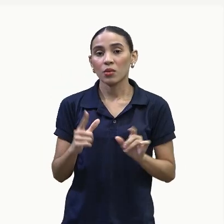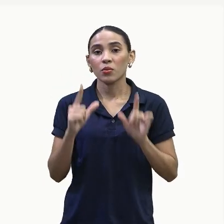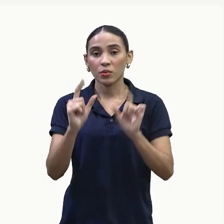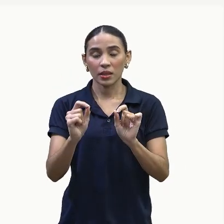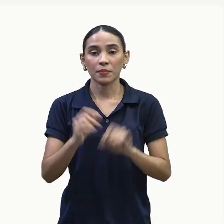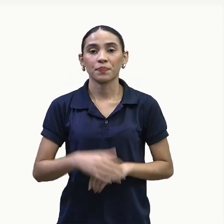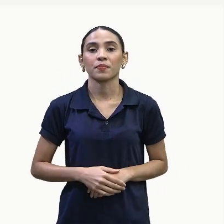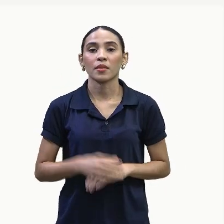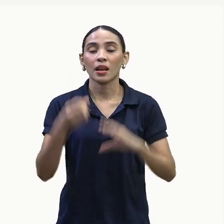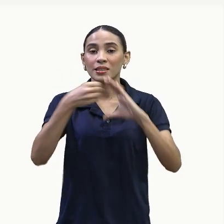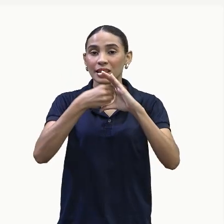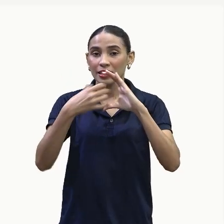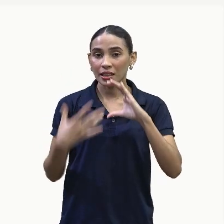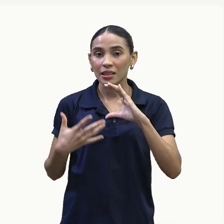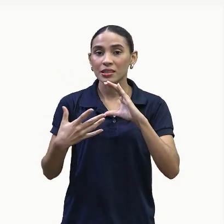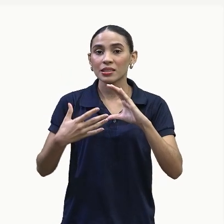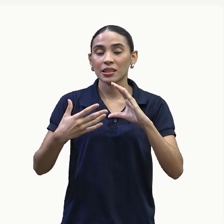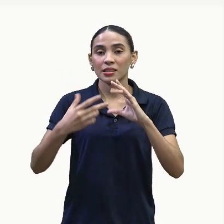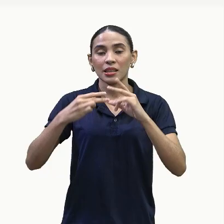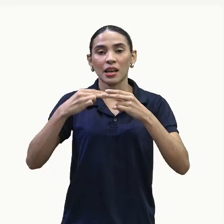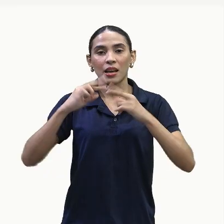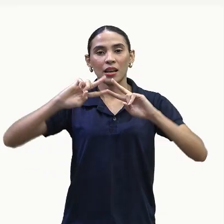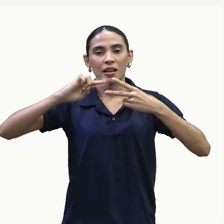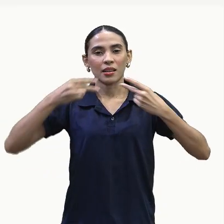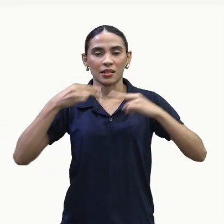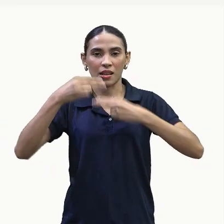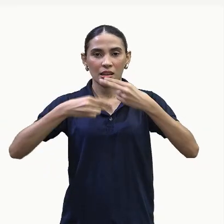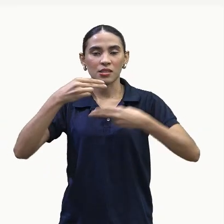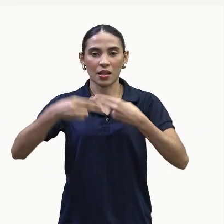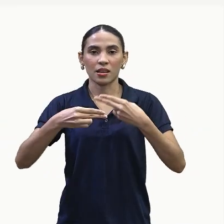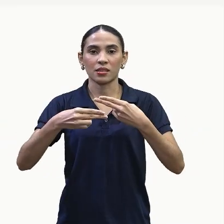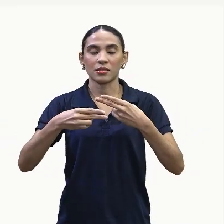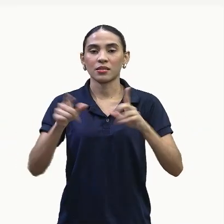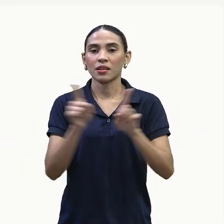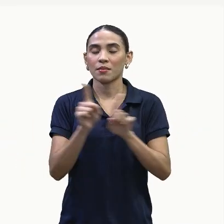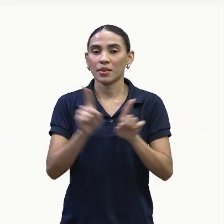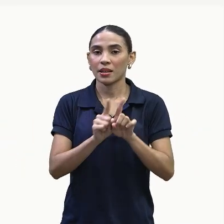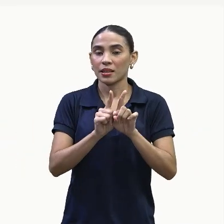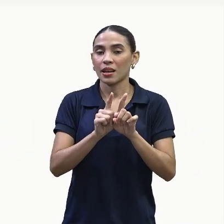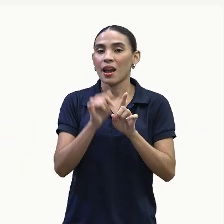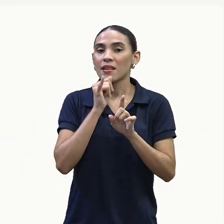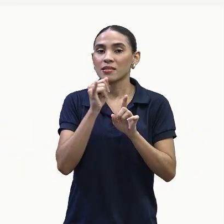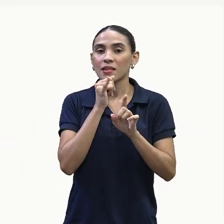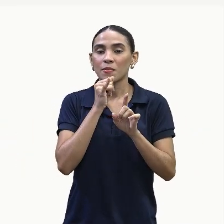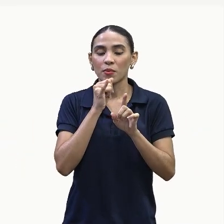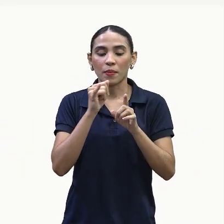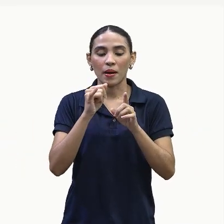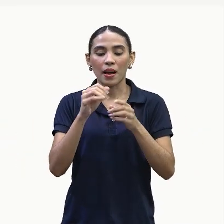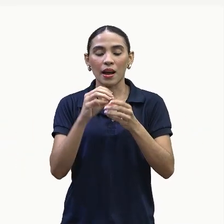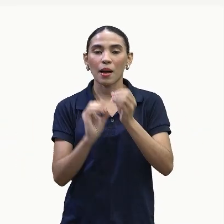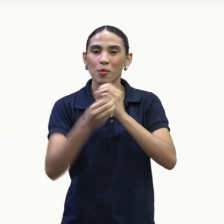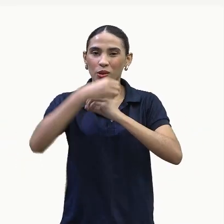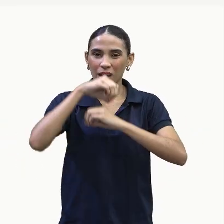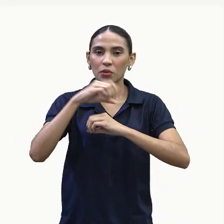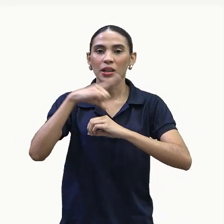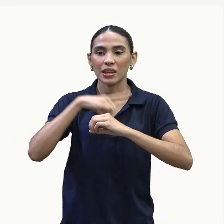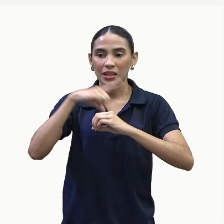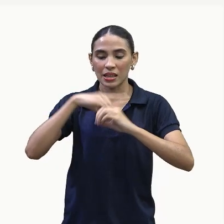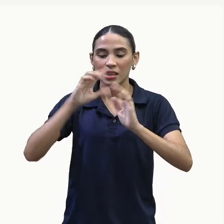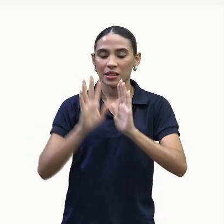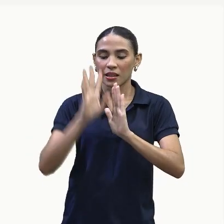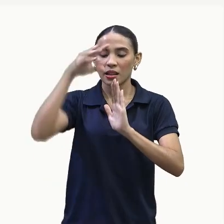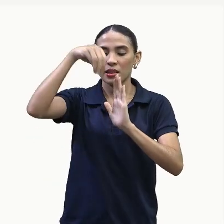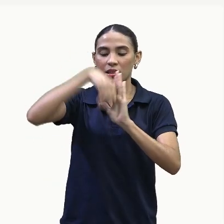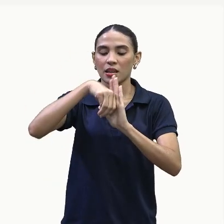sobre as características hereditárias, sobre as propriedades hereditárias que esse organismo possui, que está lá no